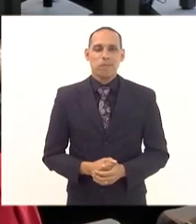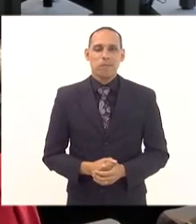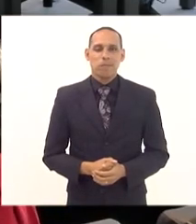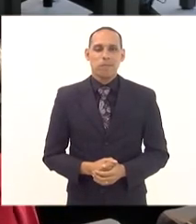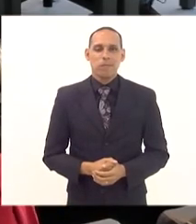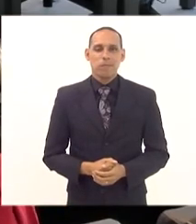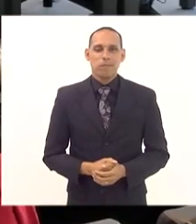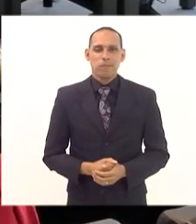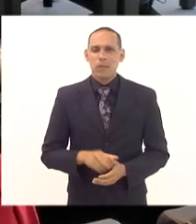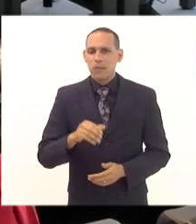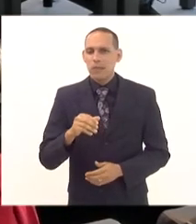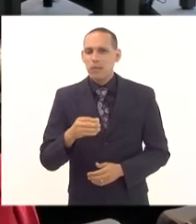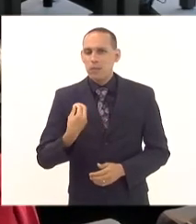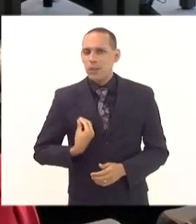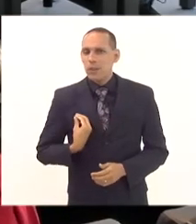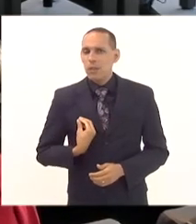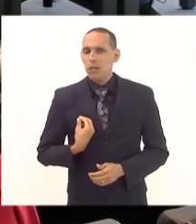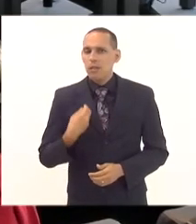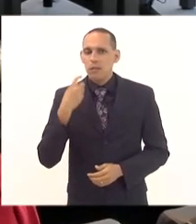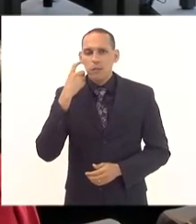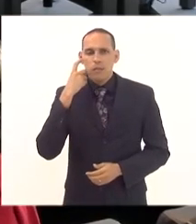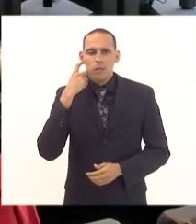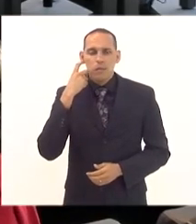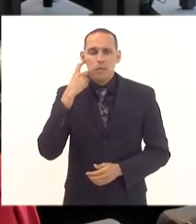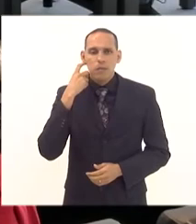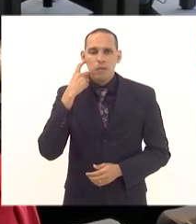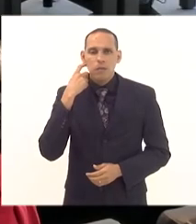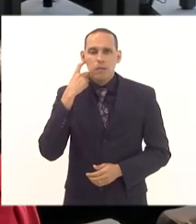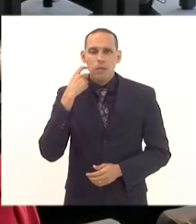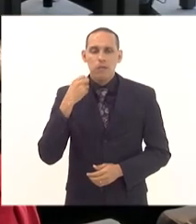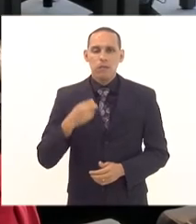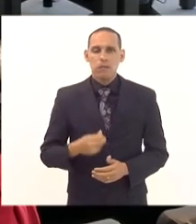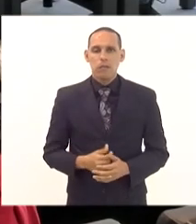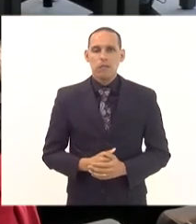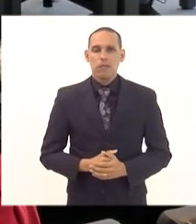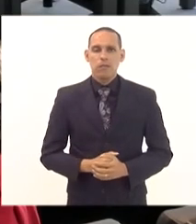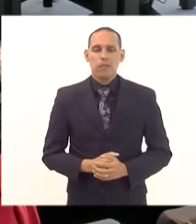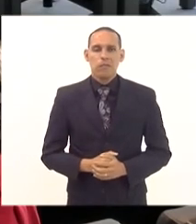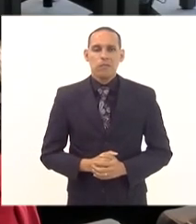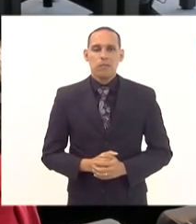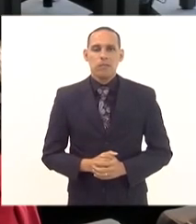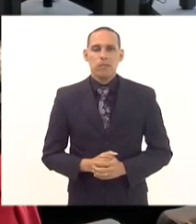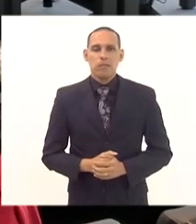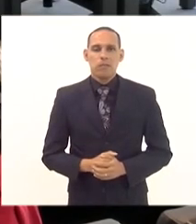o Pedro ainda está conosco E aí